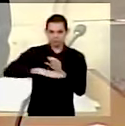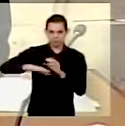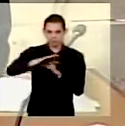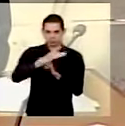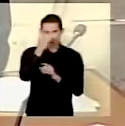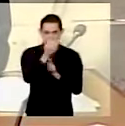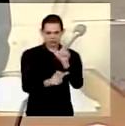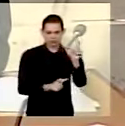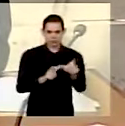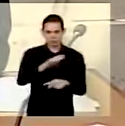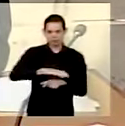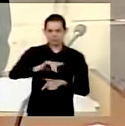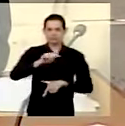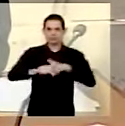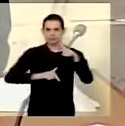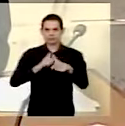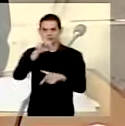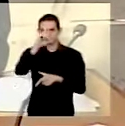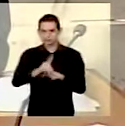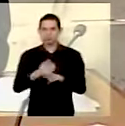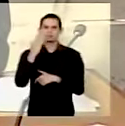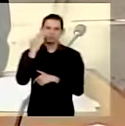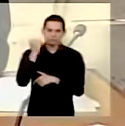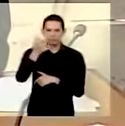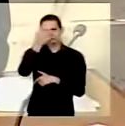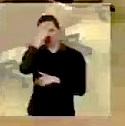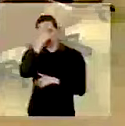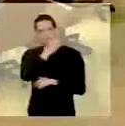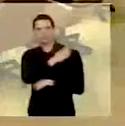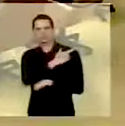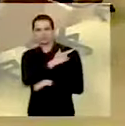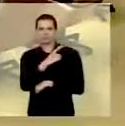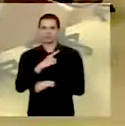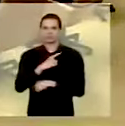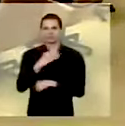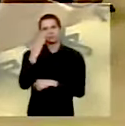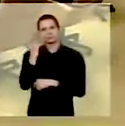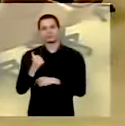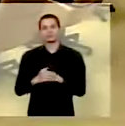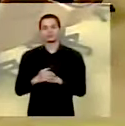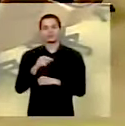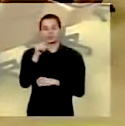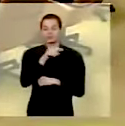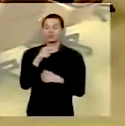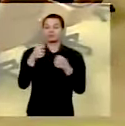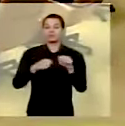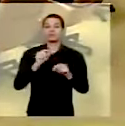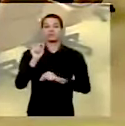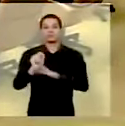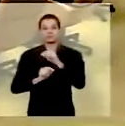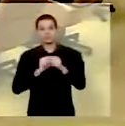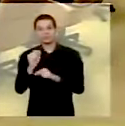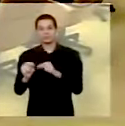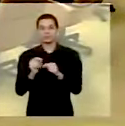operadores do direito, sabe e tem consciência das suas responsabilidades. Como tal, precisa também